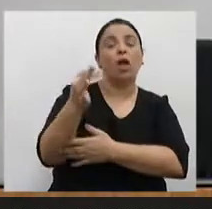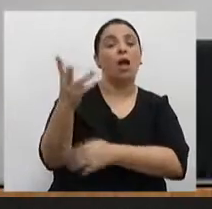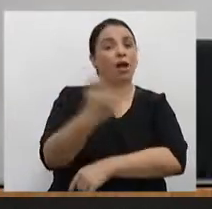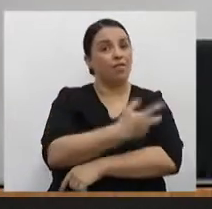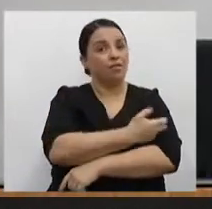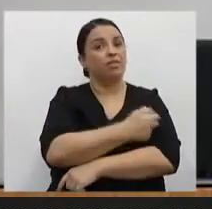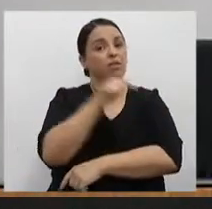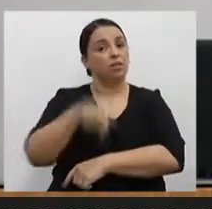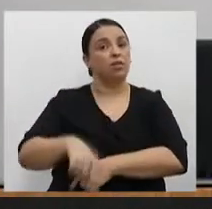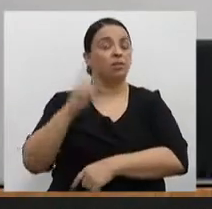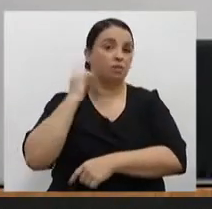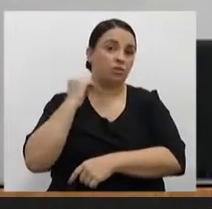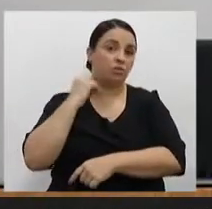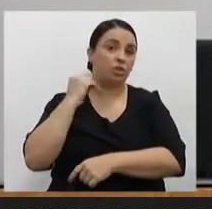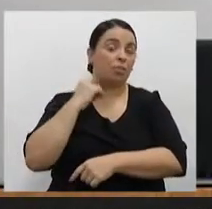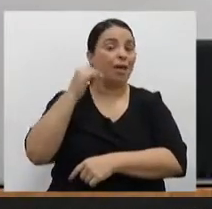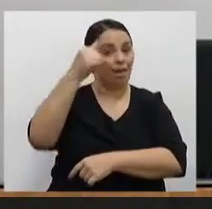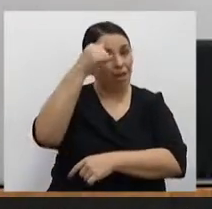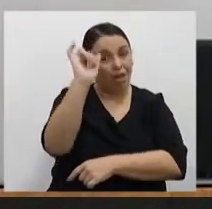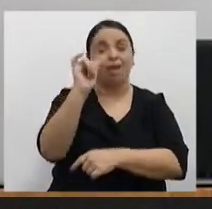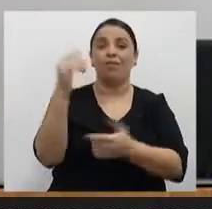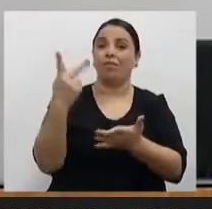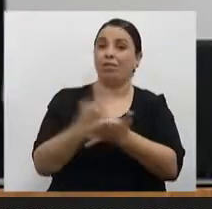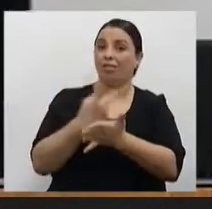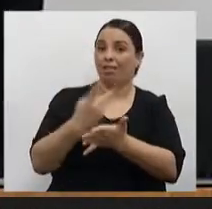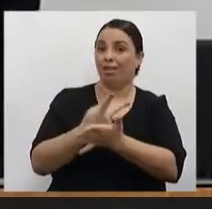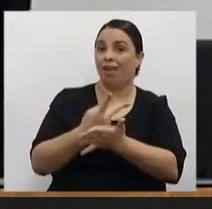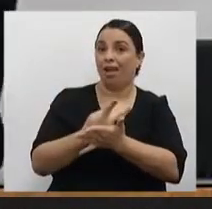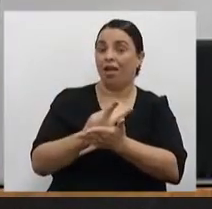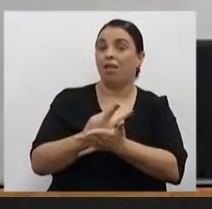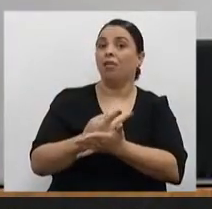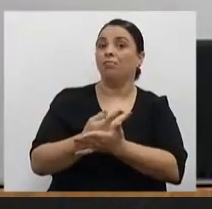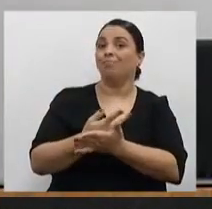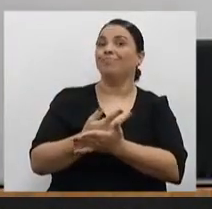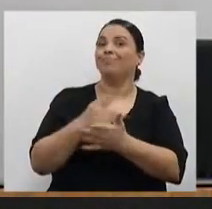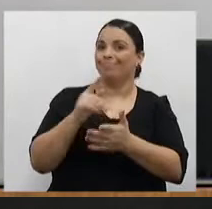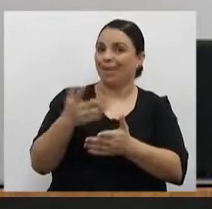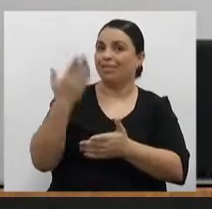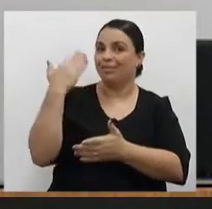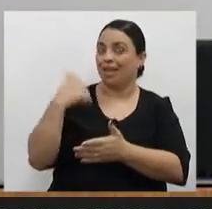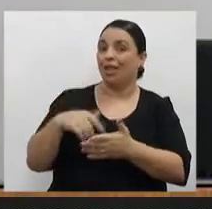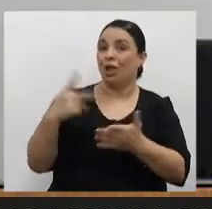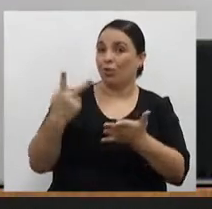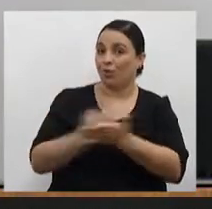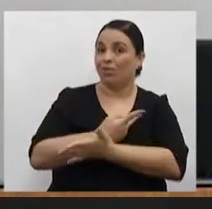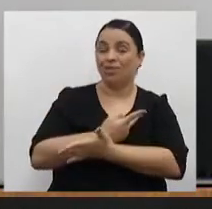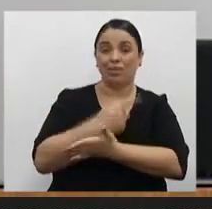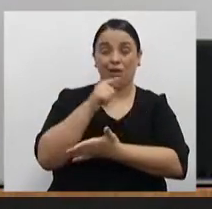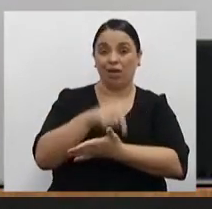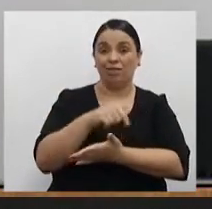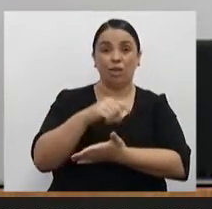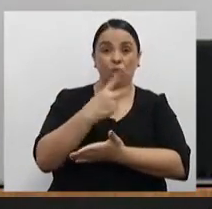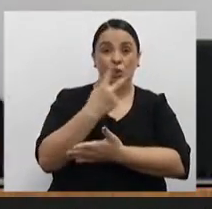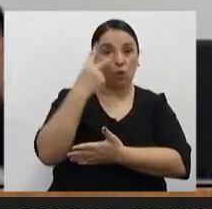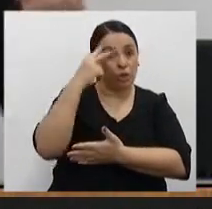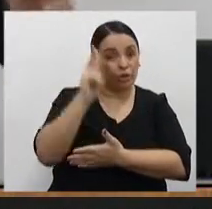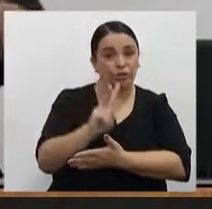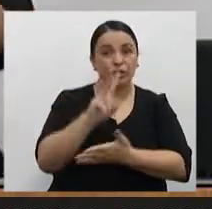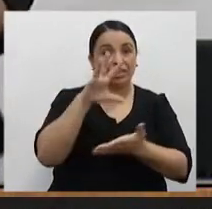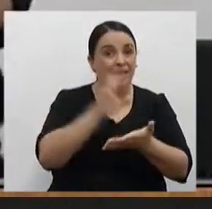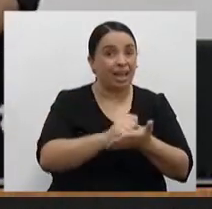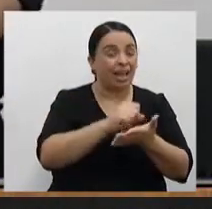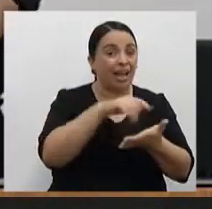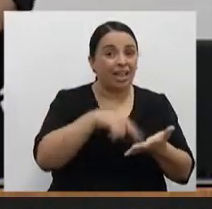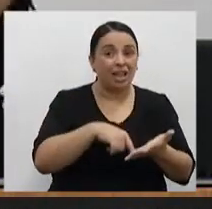que a gente não tenha aí outros erros, como nós tivemos agora em Belo Horizonte, nesse cadastro relâmpago, né, de 2 dias, só sábado, domingo